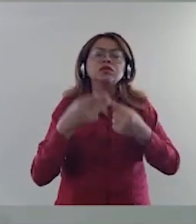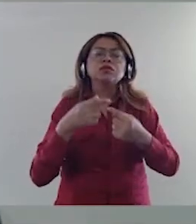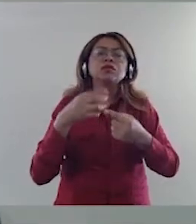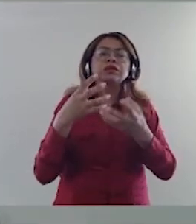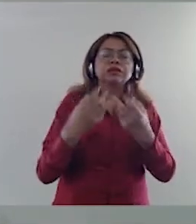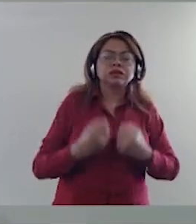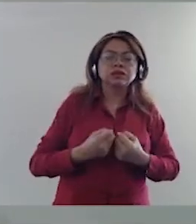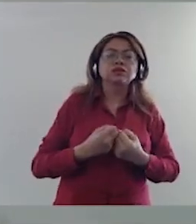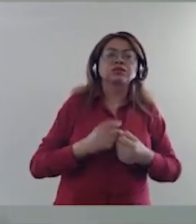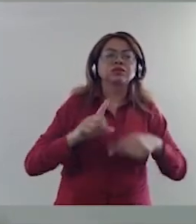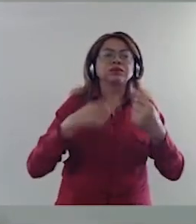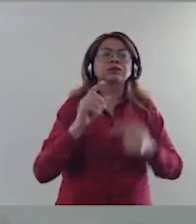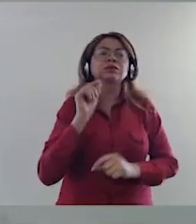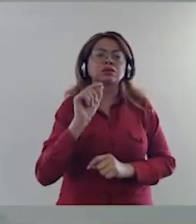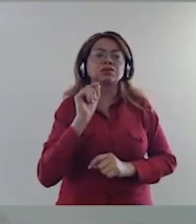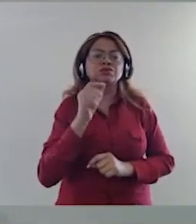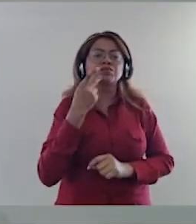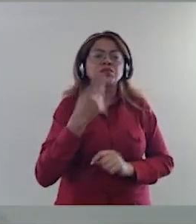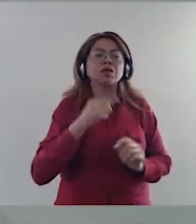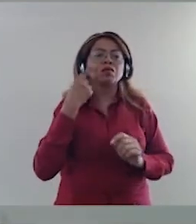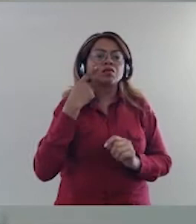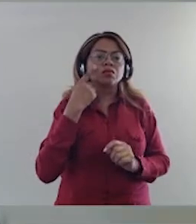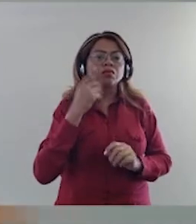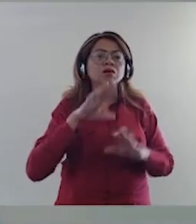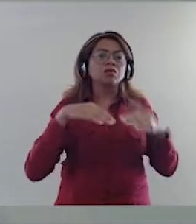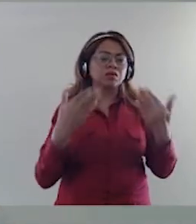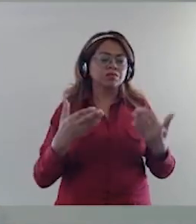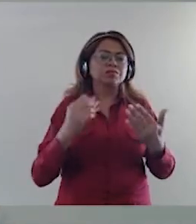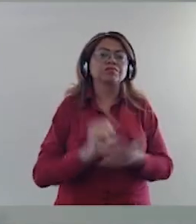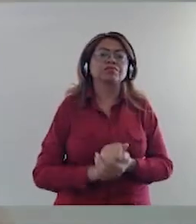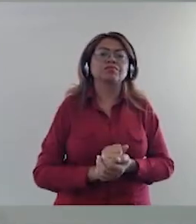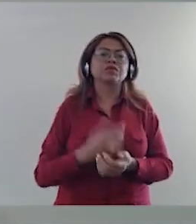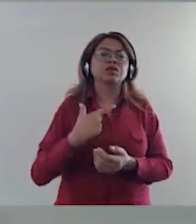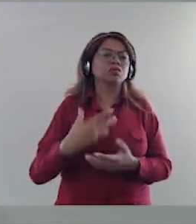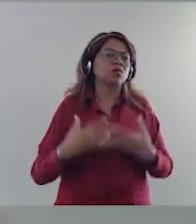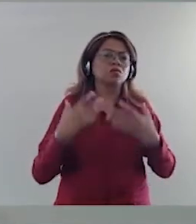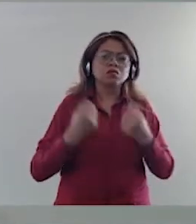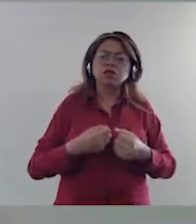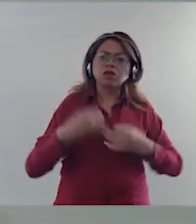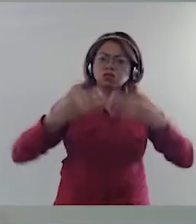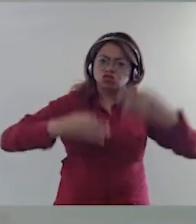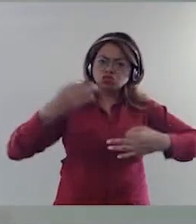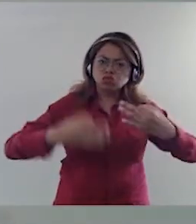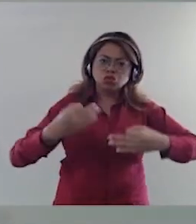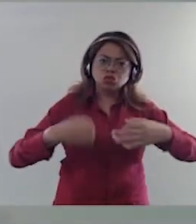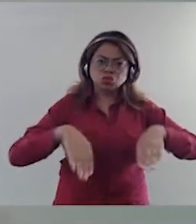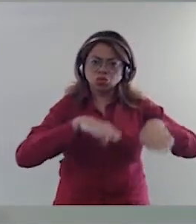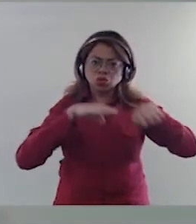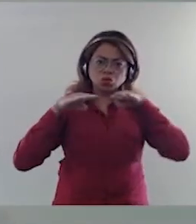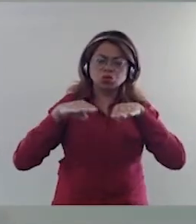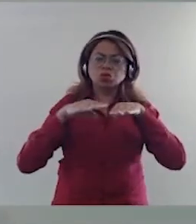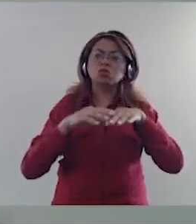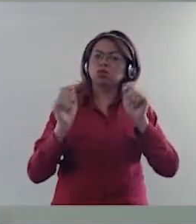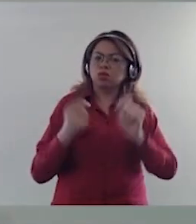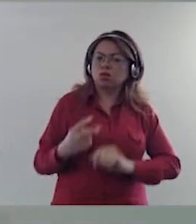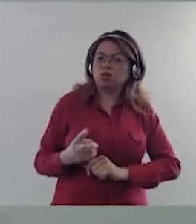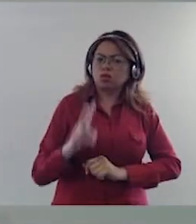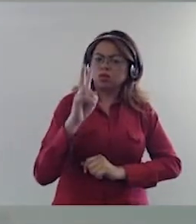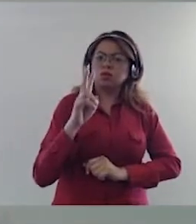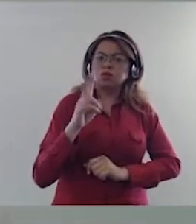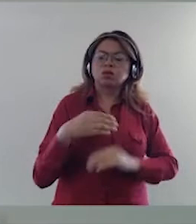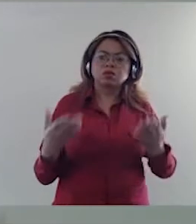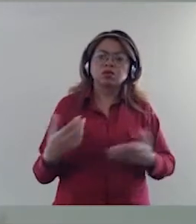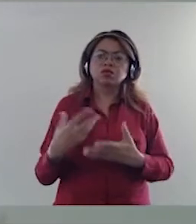aquisitiva a meu ver, uma ironia. A posse justa continua justa. Ela não se converte em posse